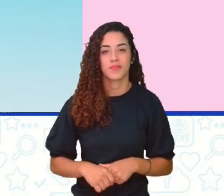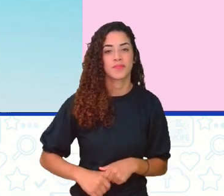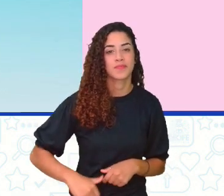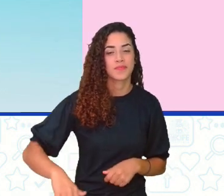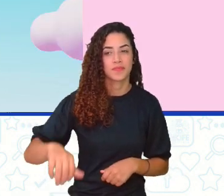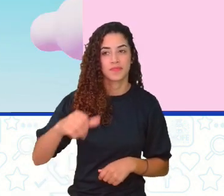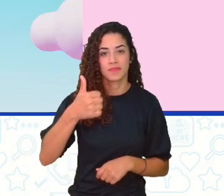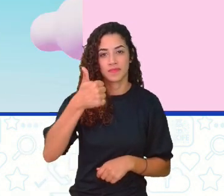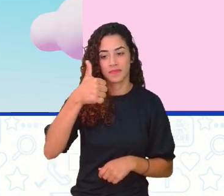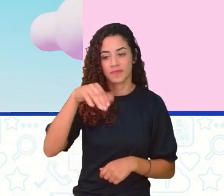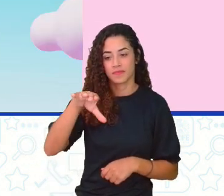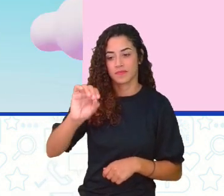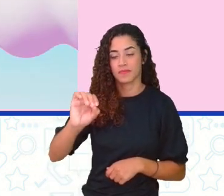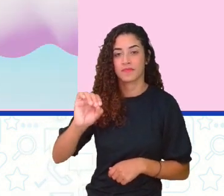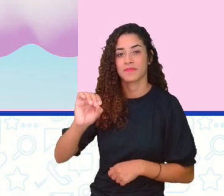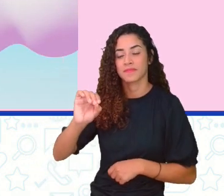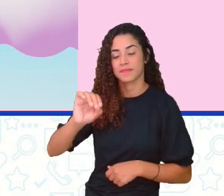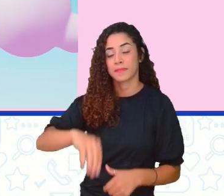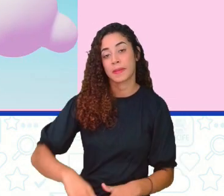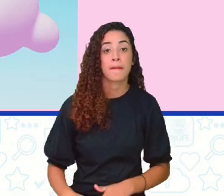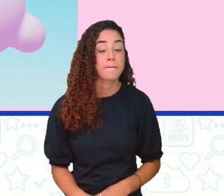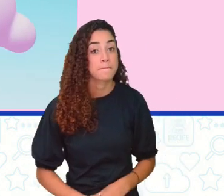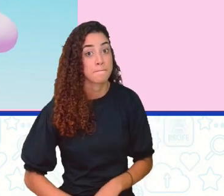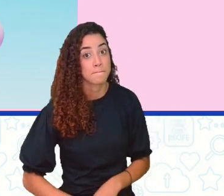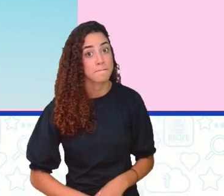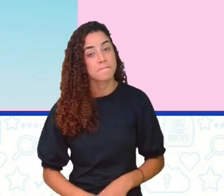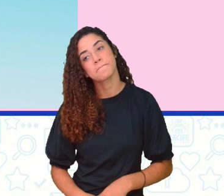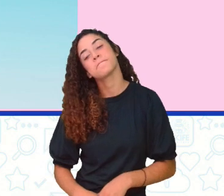mais 1, vem o 10.